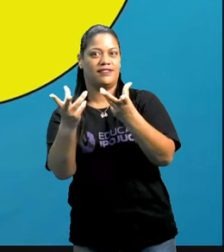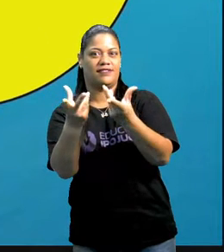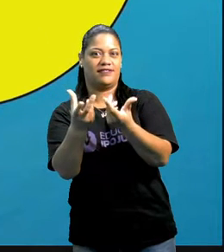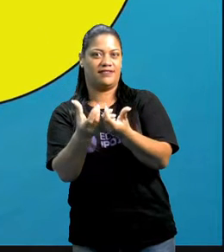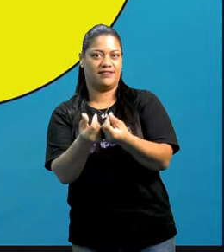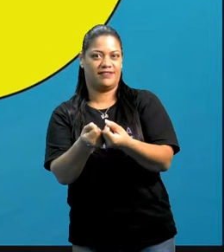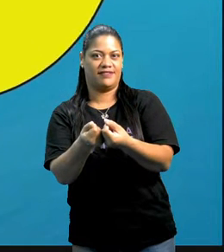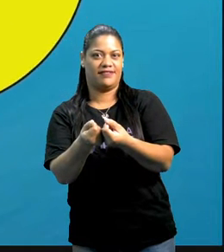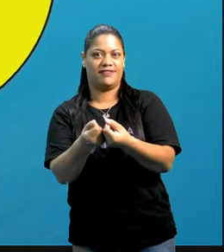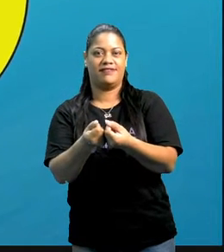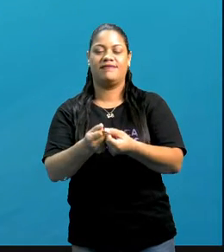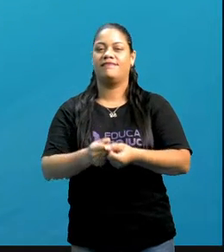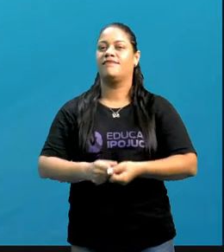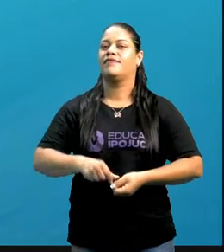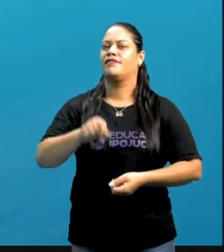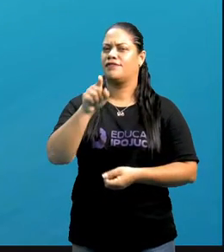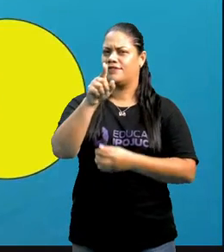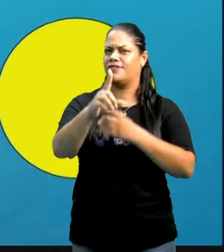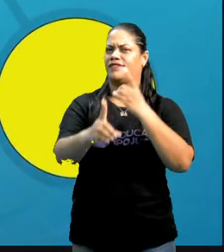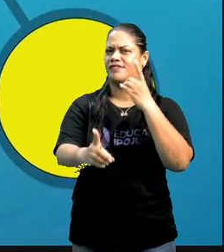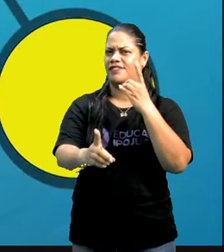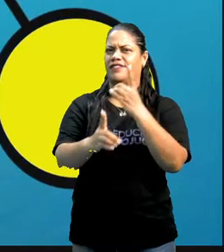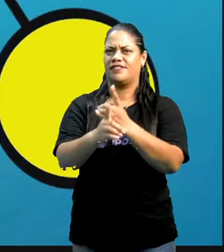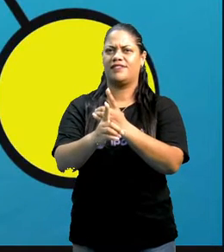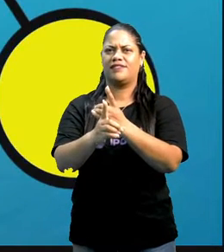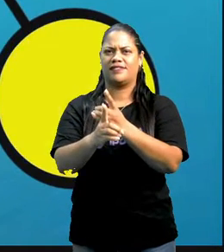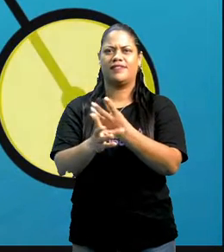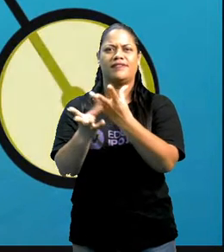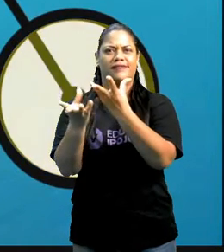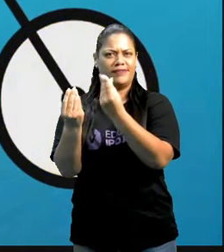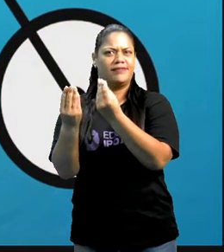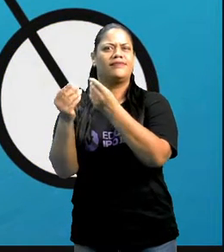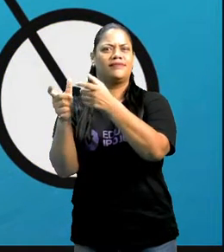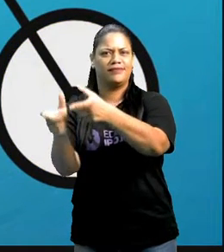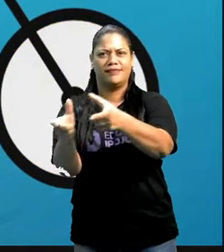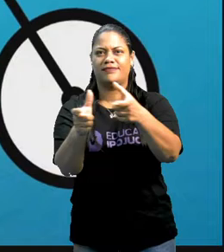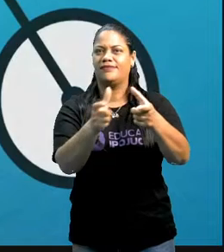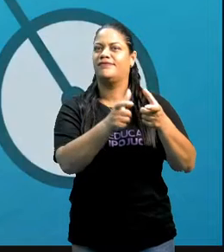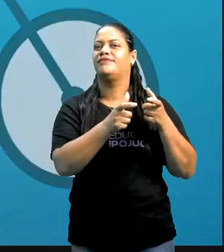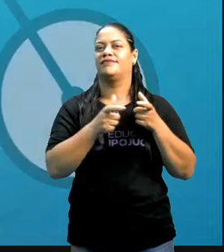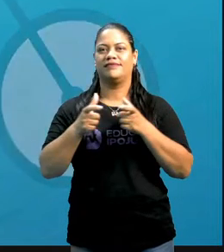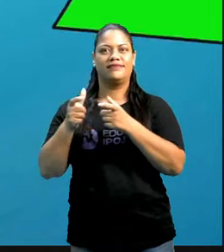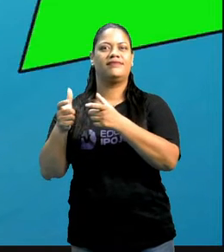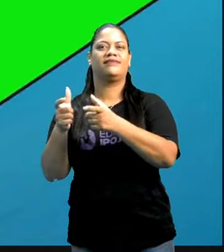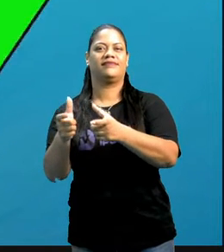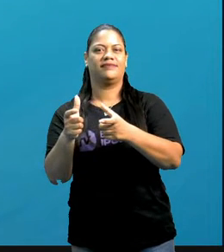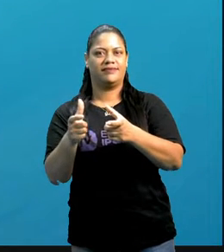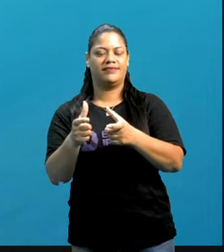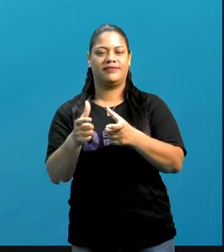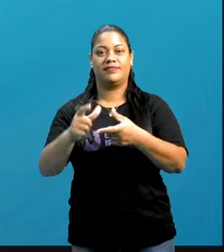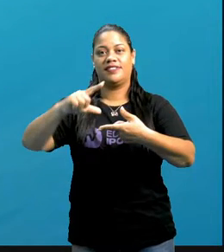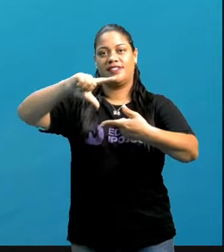geométricas, você vai nos encontrar em todo lugar. Somos formas